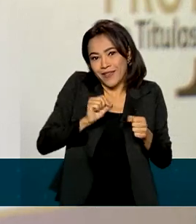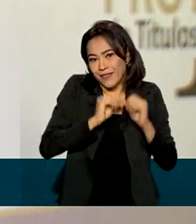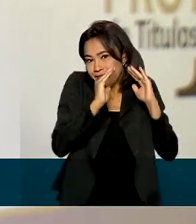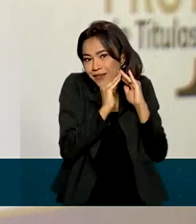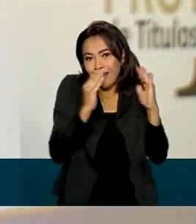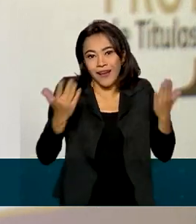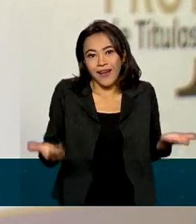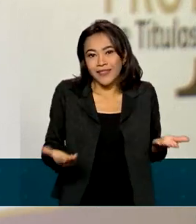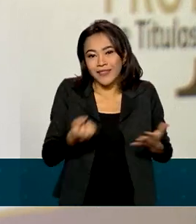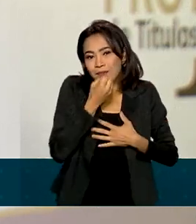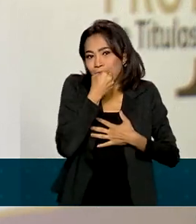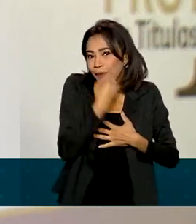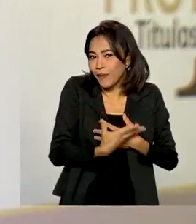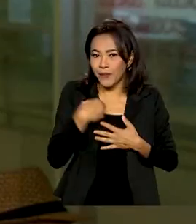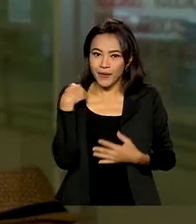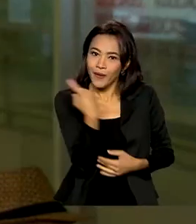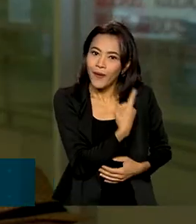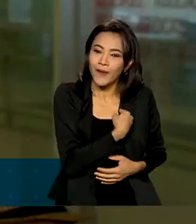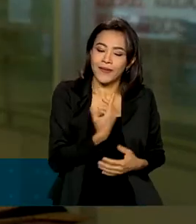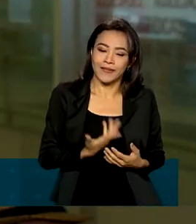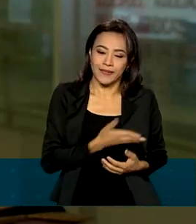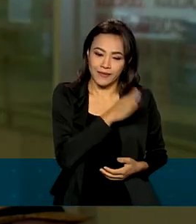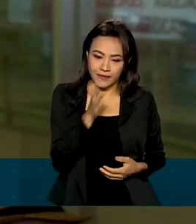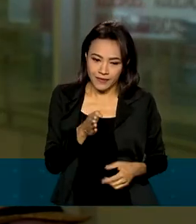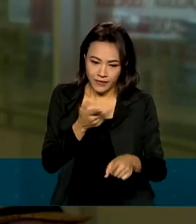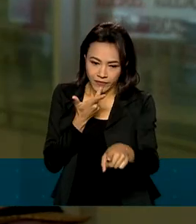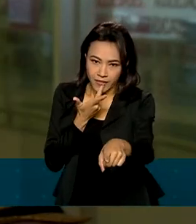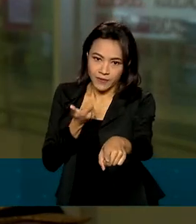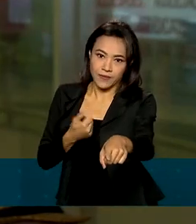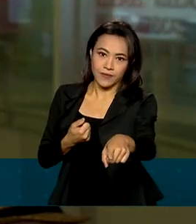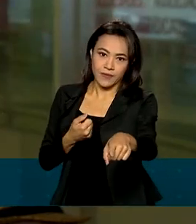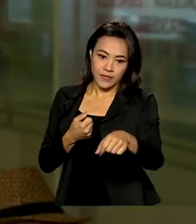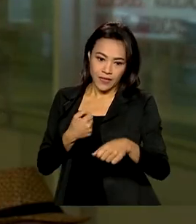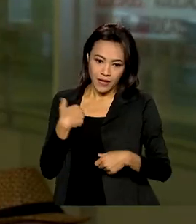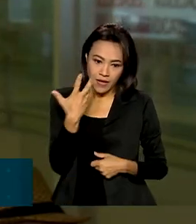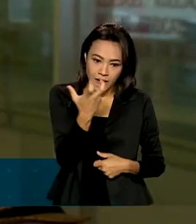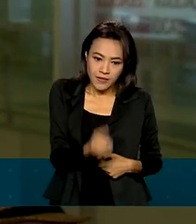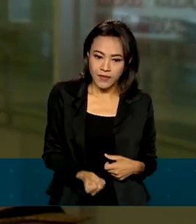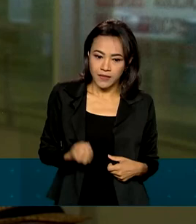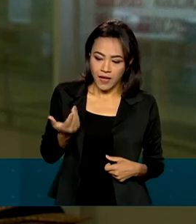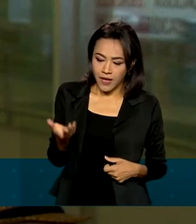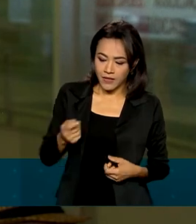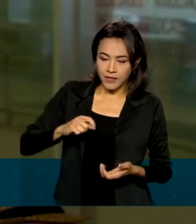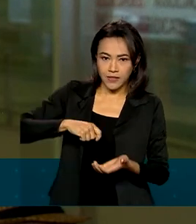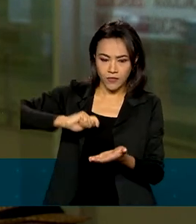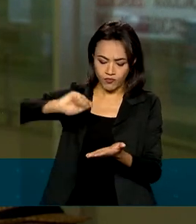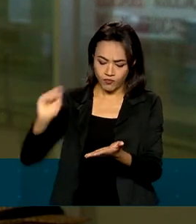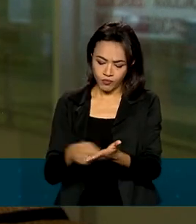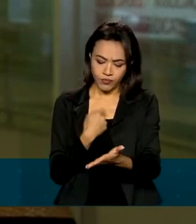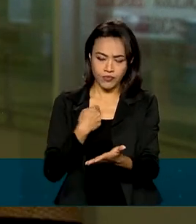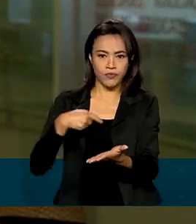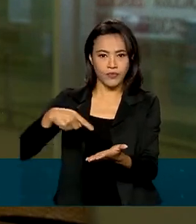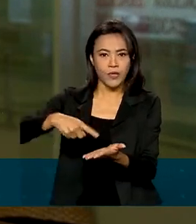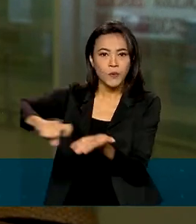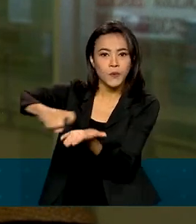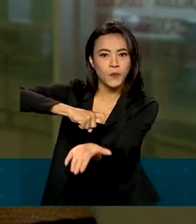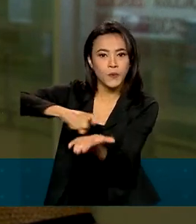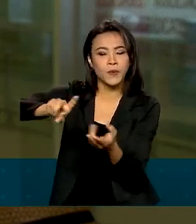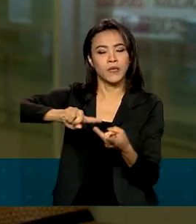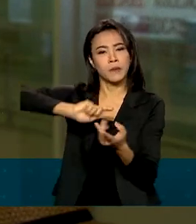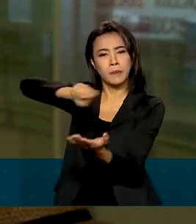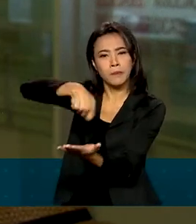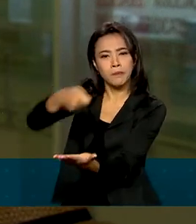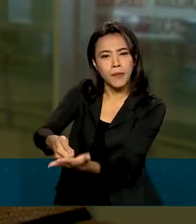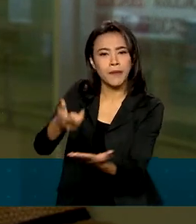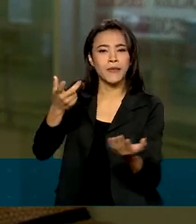só tem a favorecer todos nós. Vai começar a aceitar as assinaturas digitais, pagamentos, integração entre